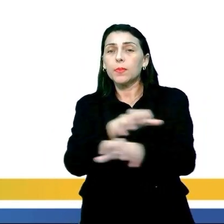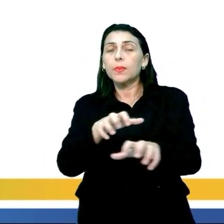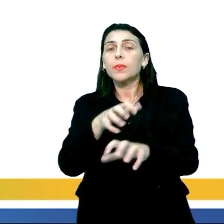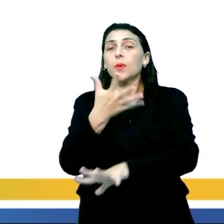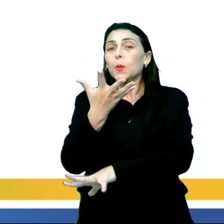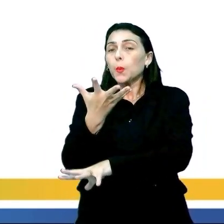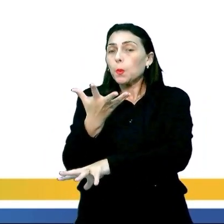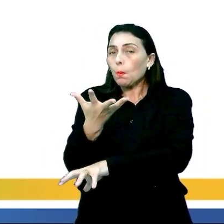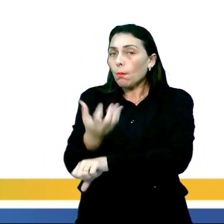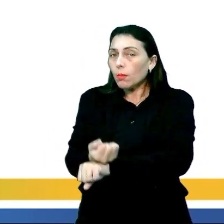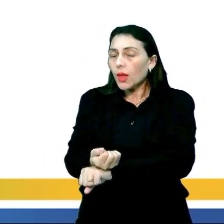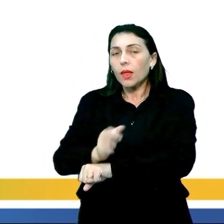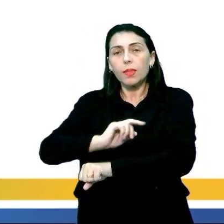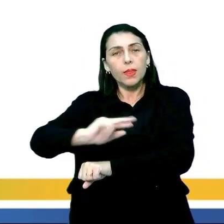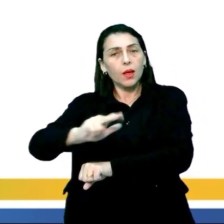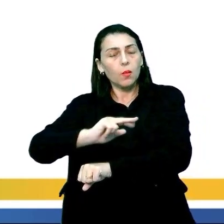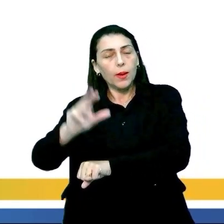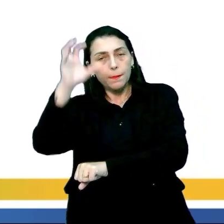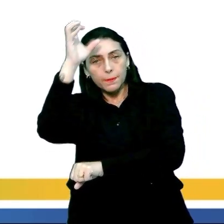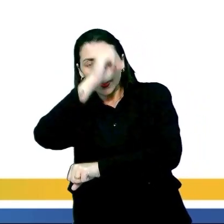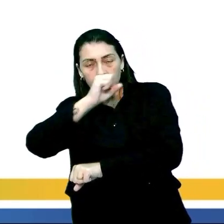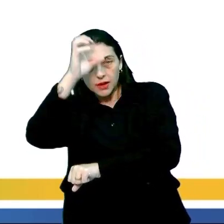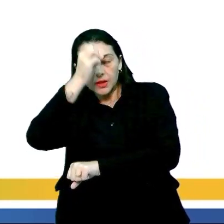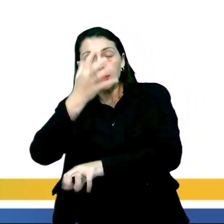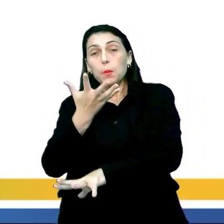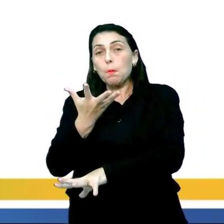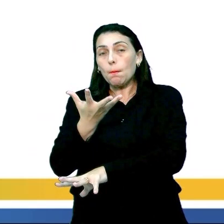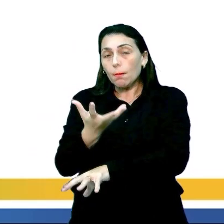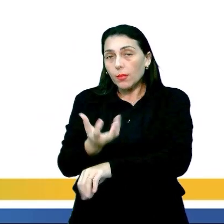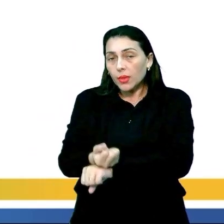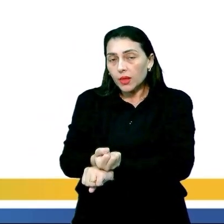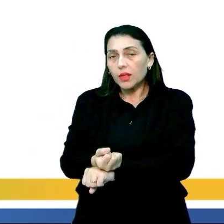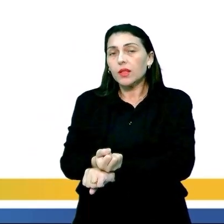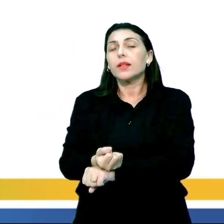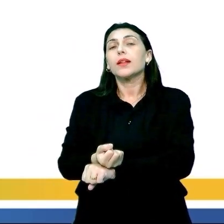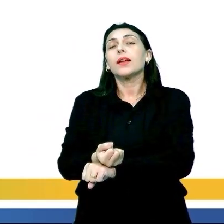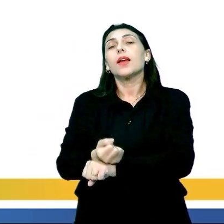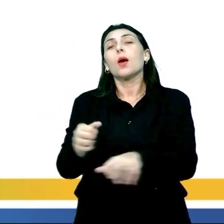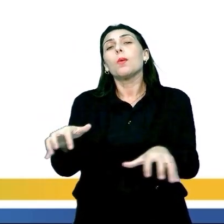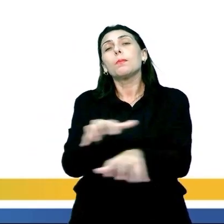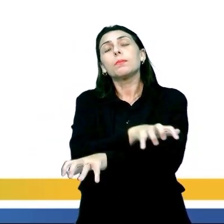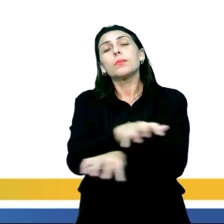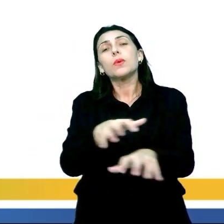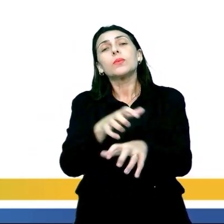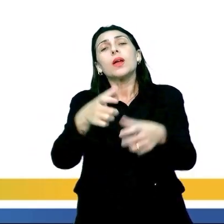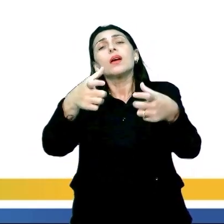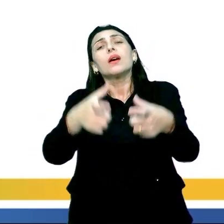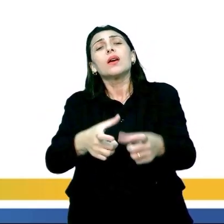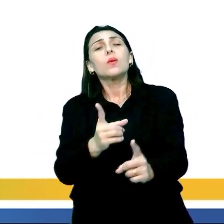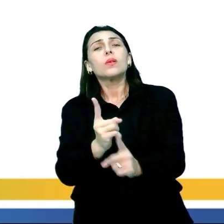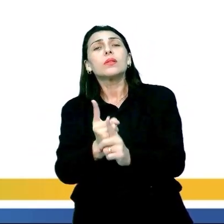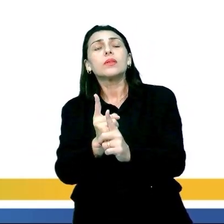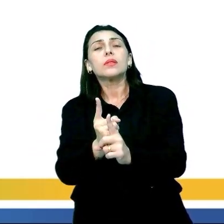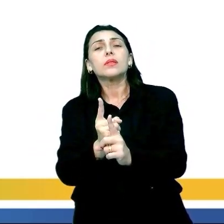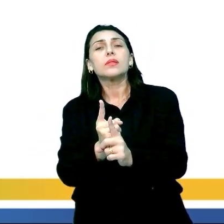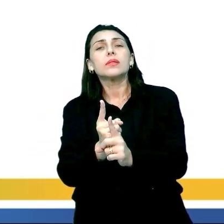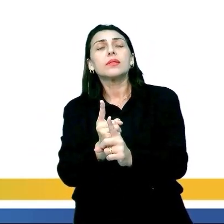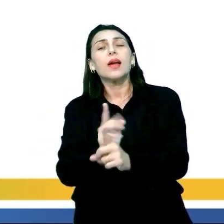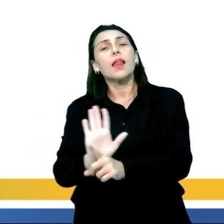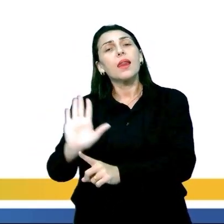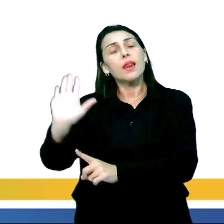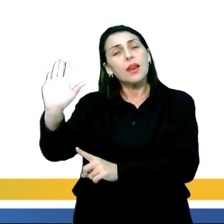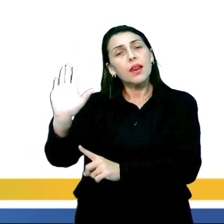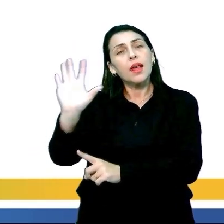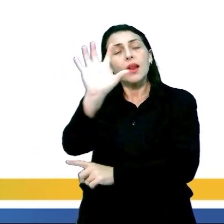da Caatinga, porque a gente aprendeu que o bioma da Caatinga é um bioma que está localizado lá